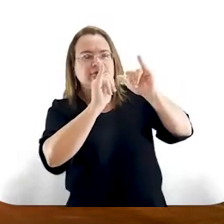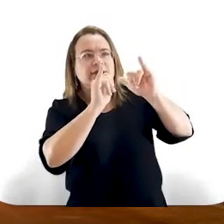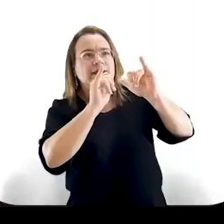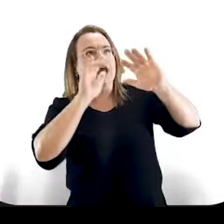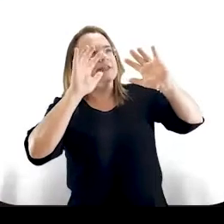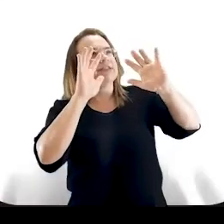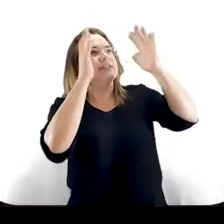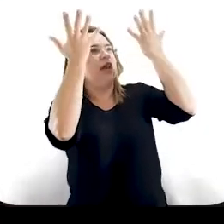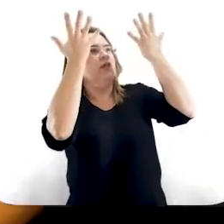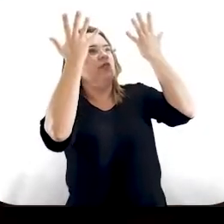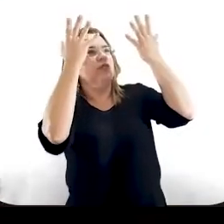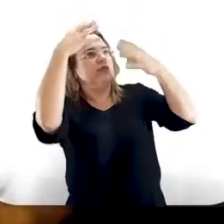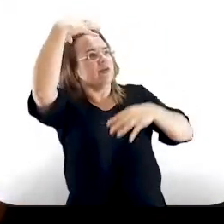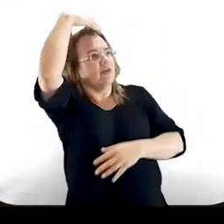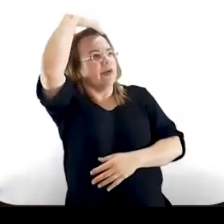"Salve o rei!"